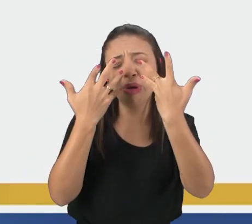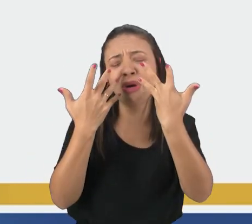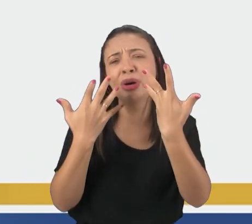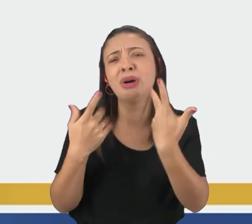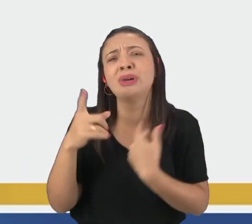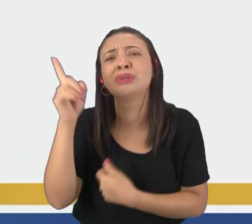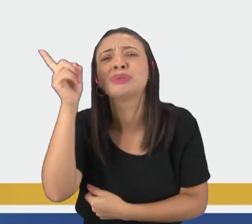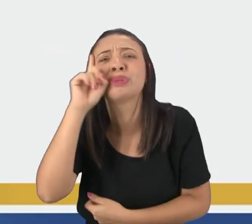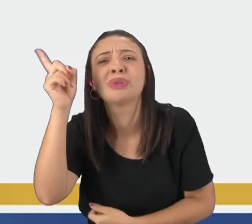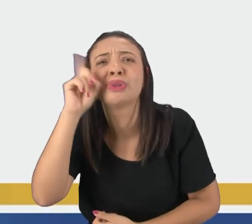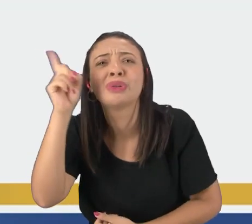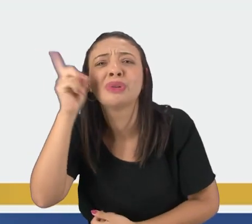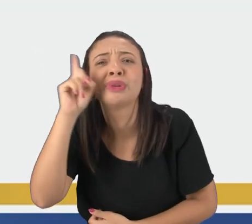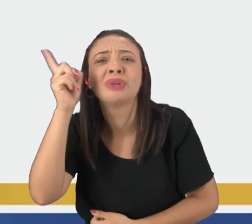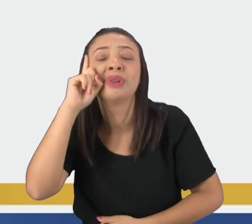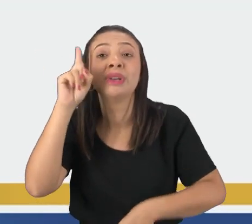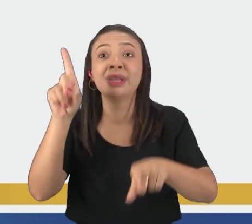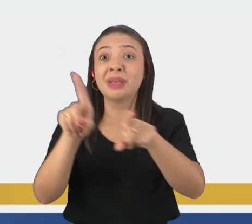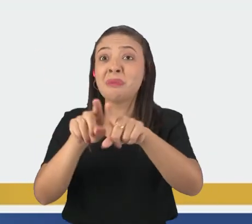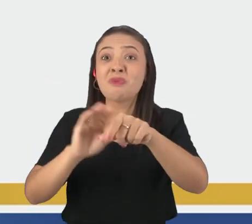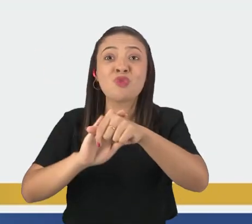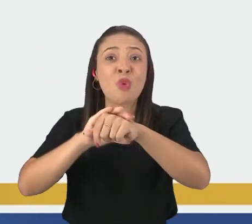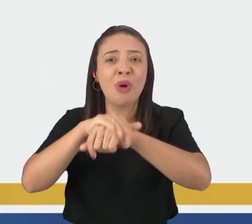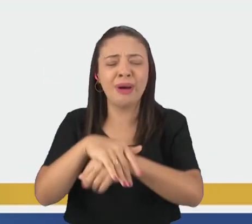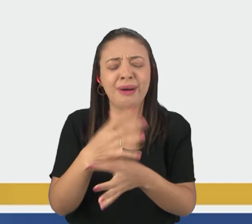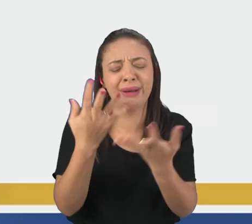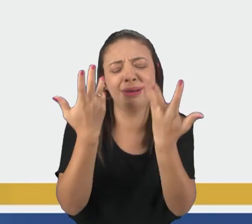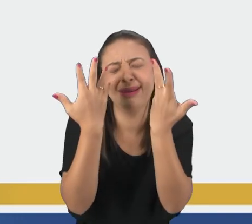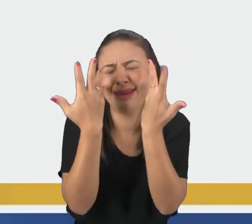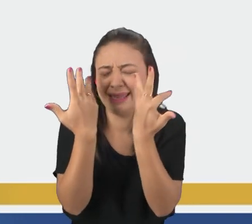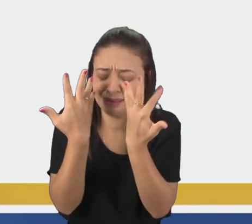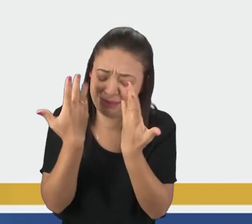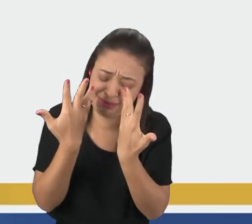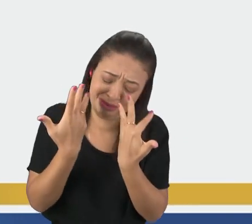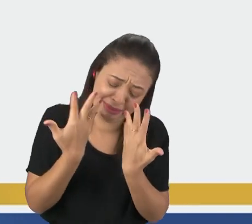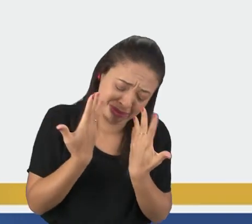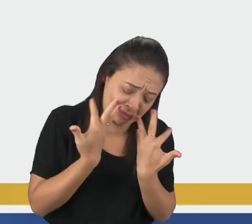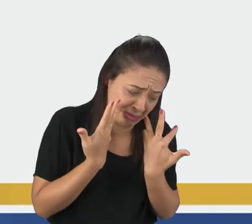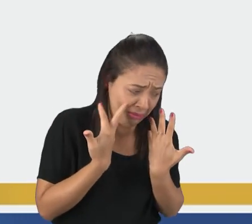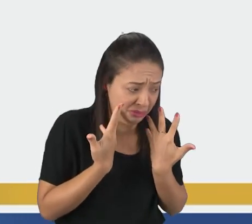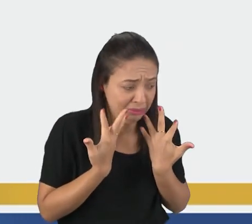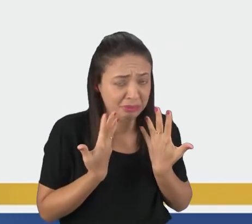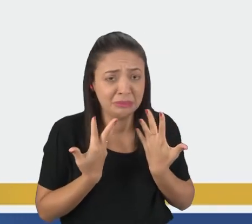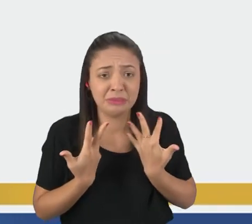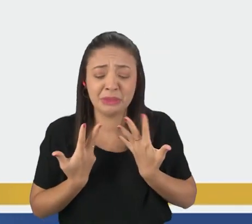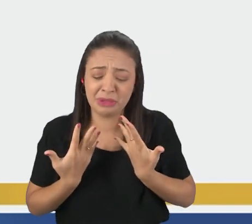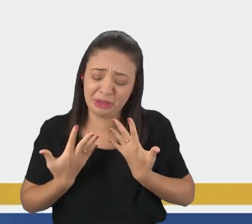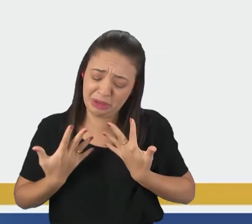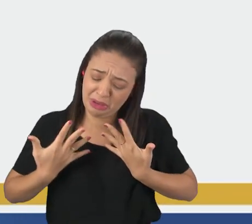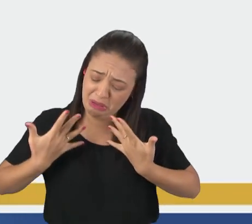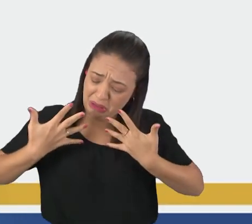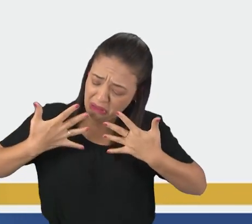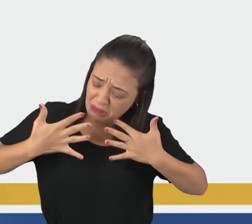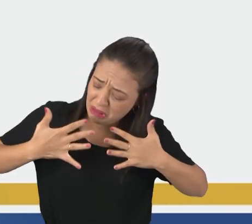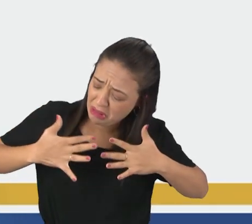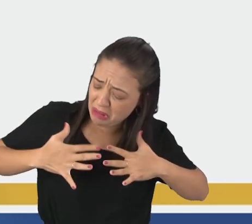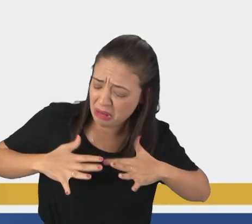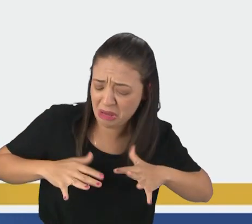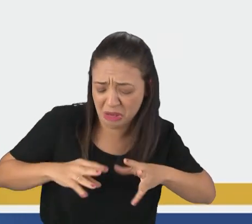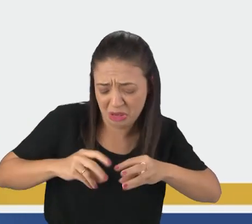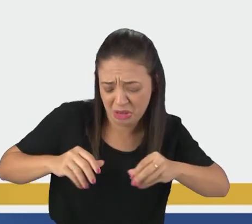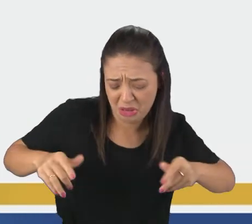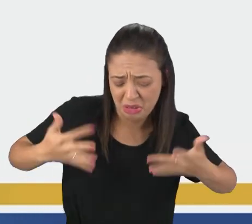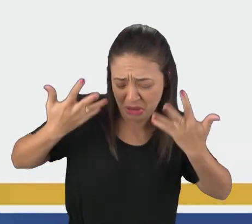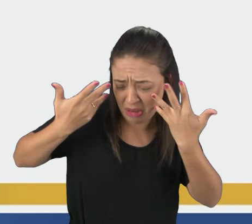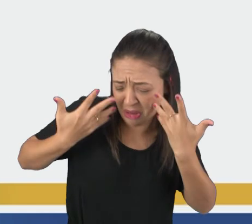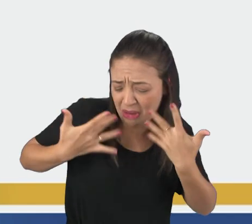dia e toda noite. Foi então que as lágrimas correram por cima da